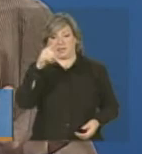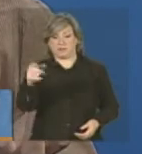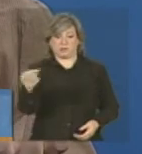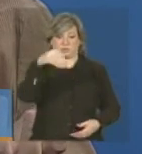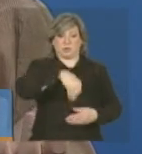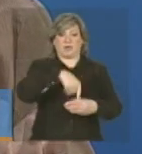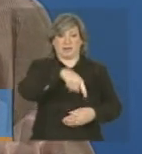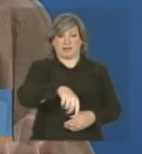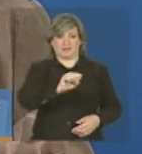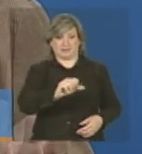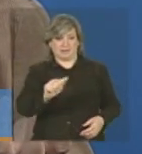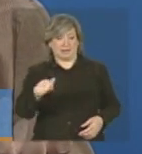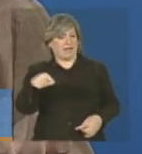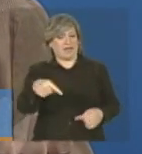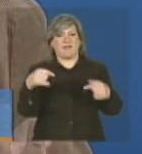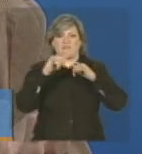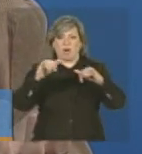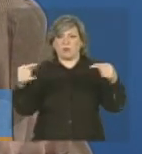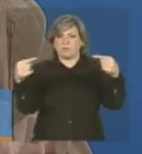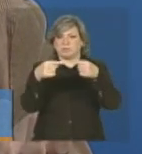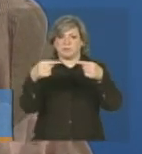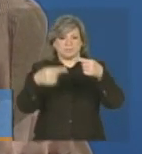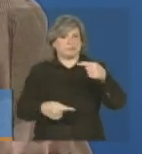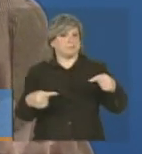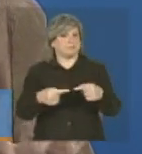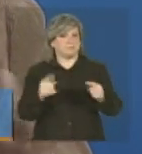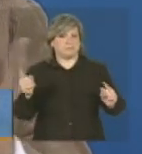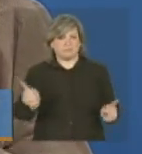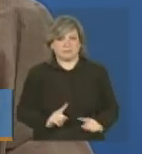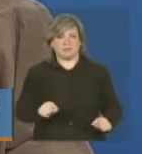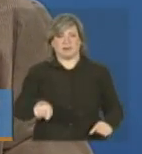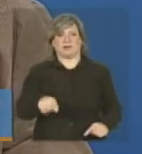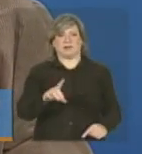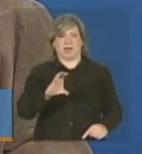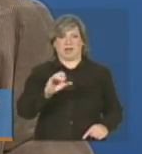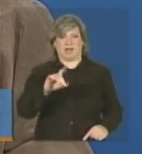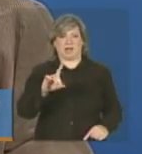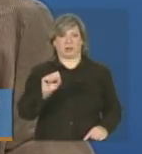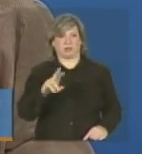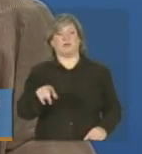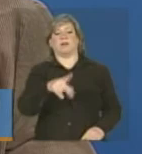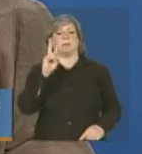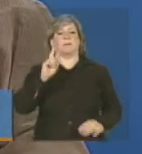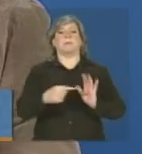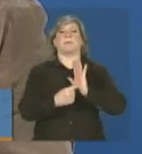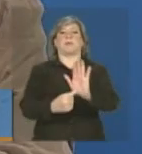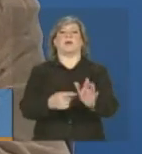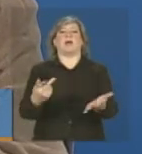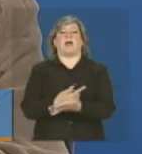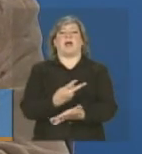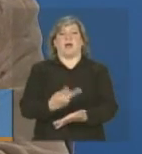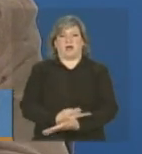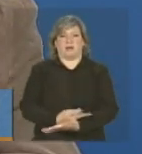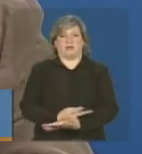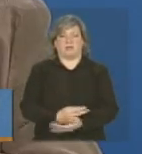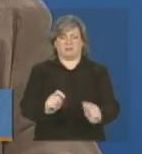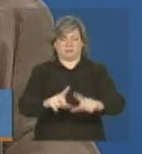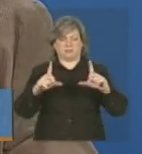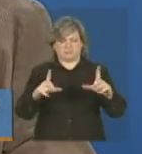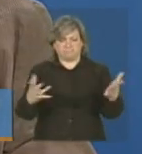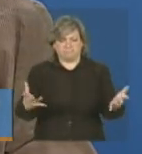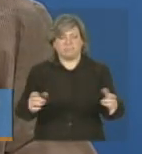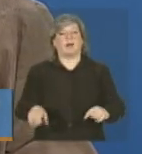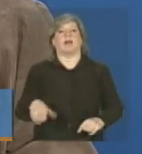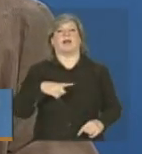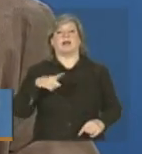não confere com o dado que está na base cadastral do CAD Suas, ele vai dar essa mensagem de erro. Vai dizer que que ele deve ir ao